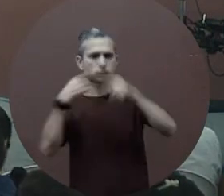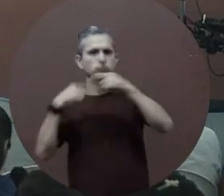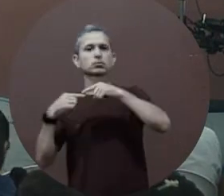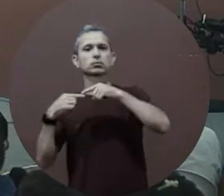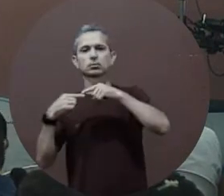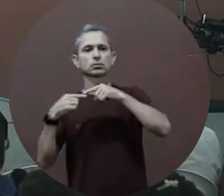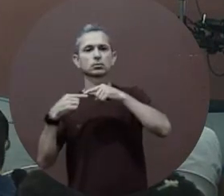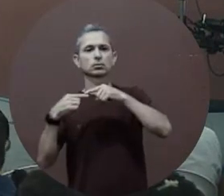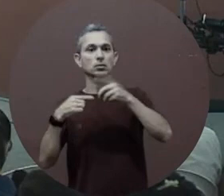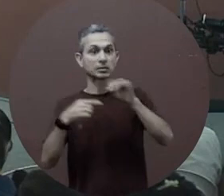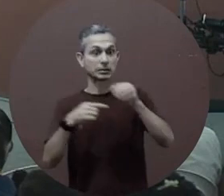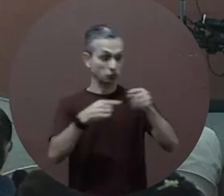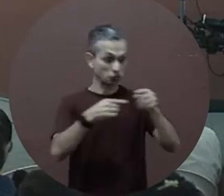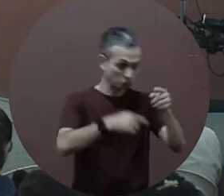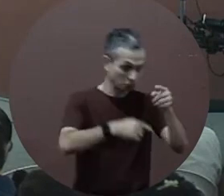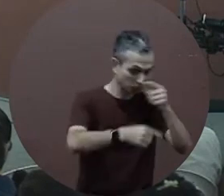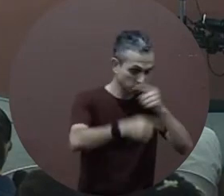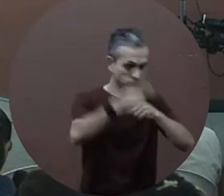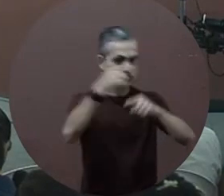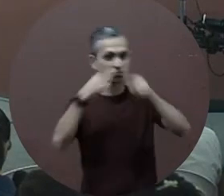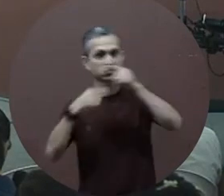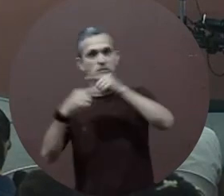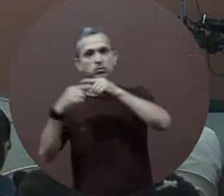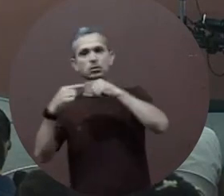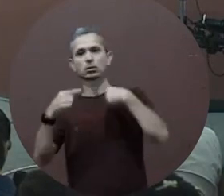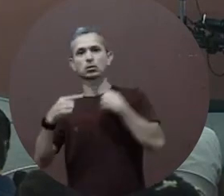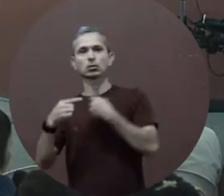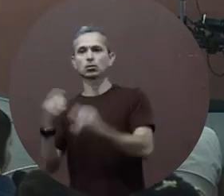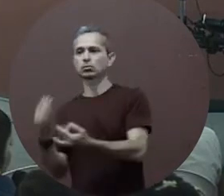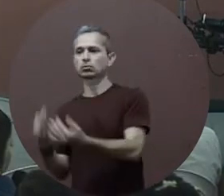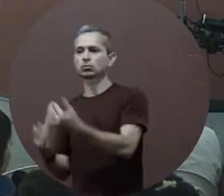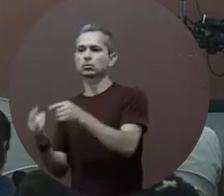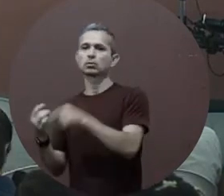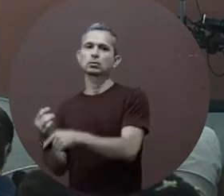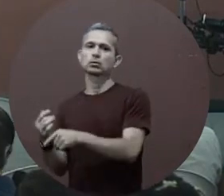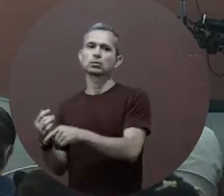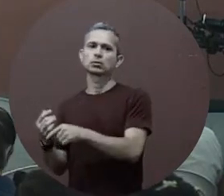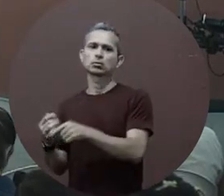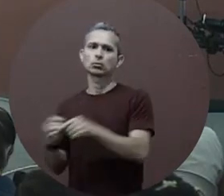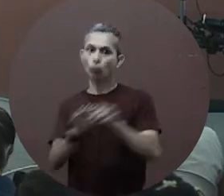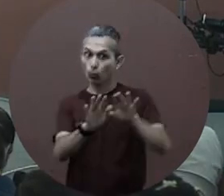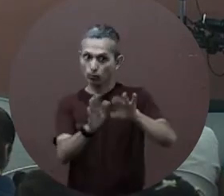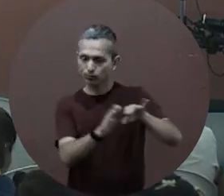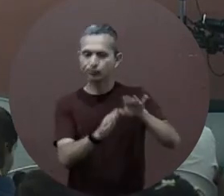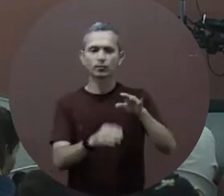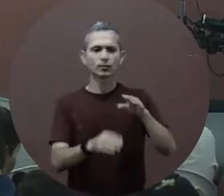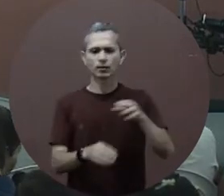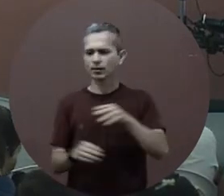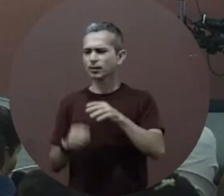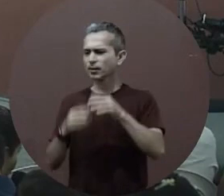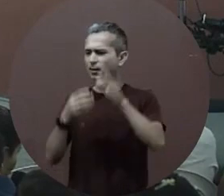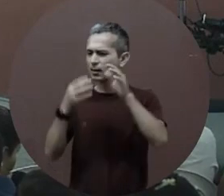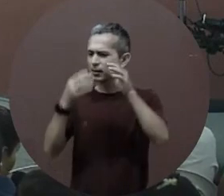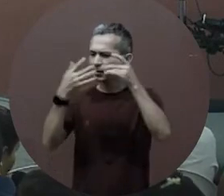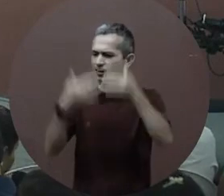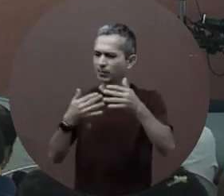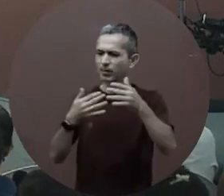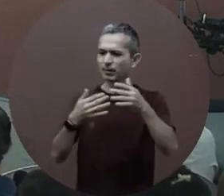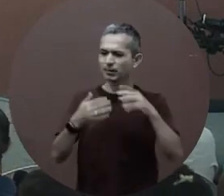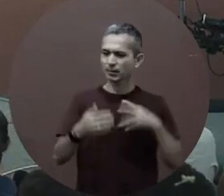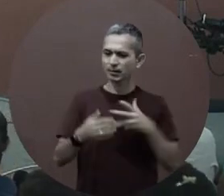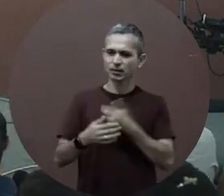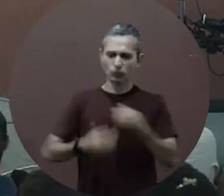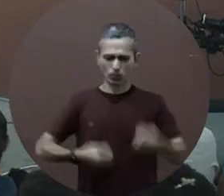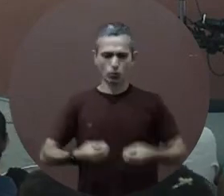estamos condenados. Aqui ele não está dizendo que salvação é por obras, viu gente? Pelo amor de Deus, senão eu vou estar contradizendo Efésios 2